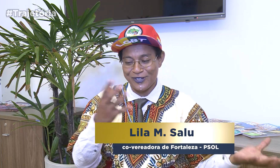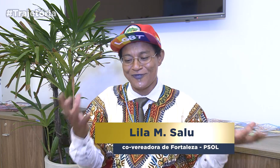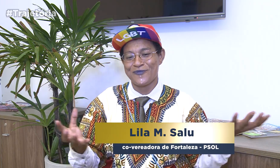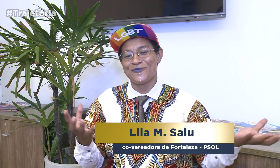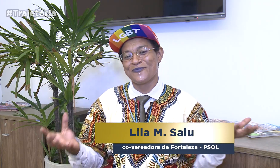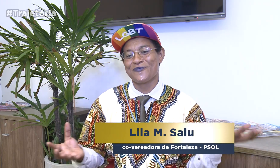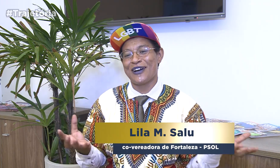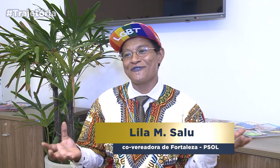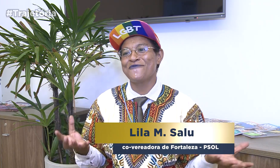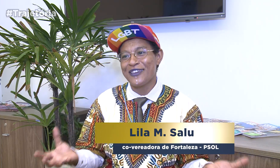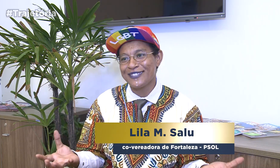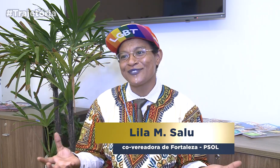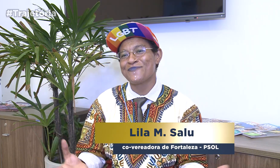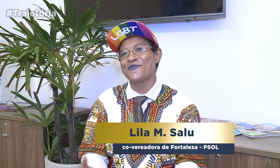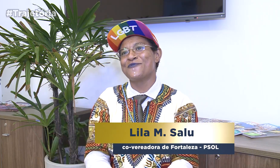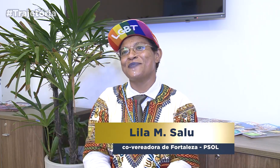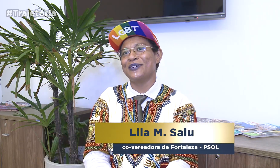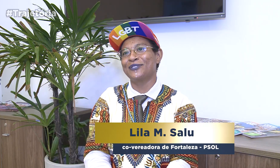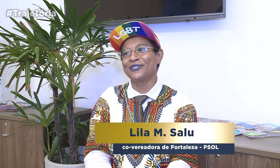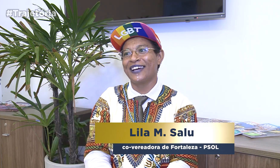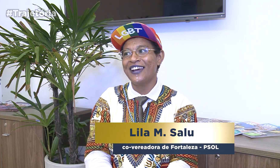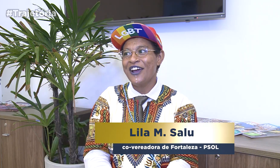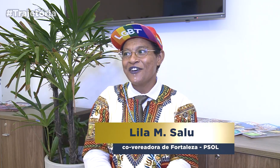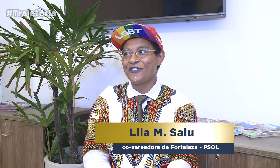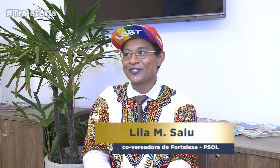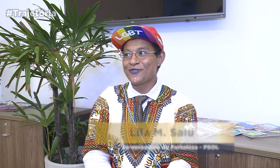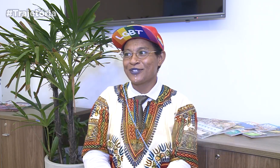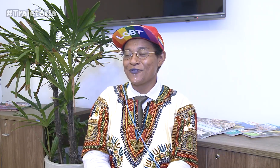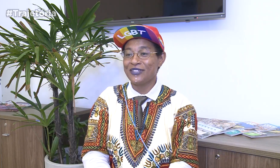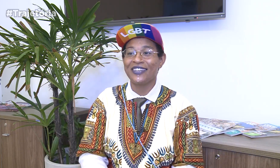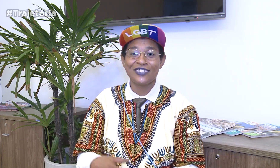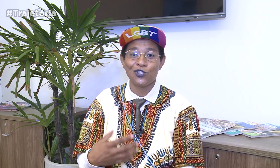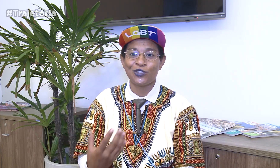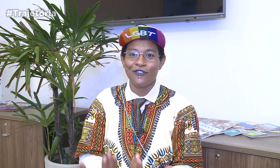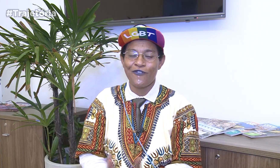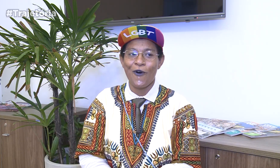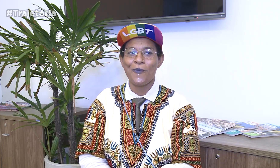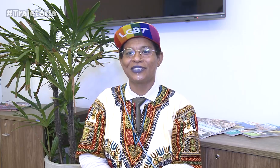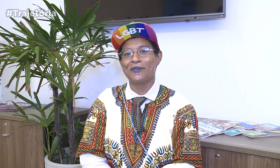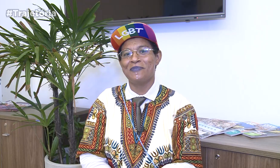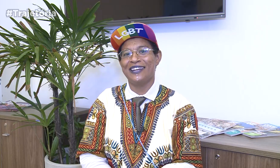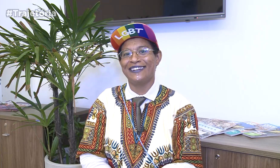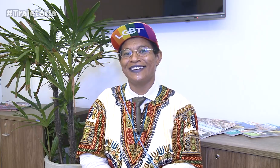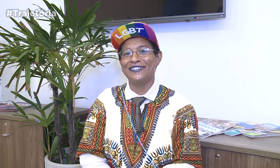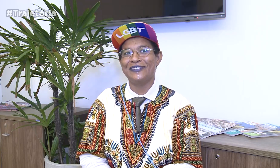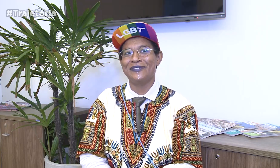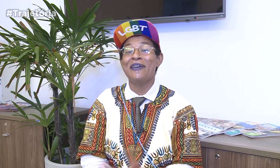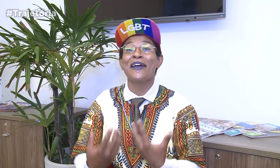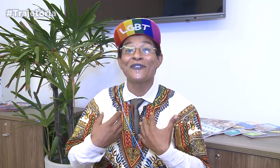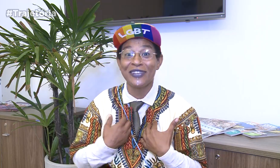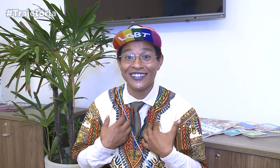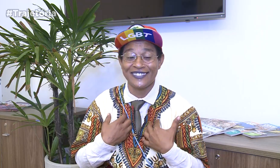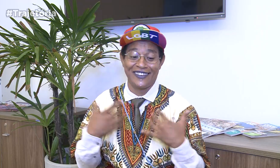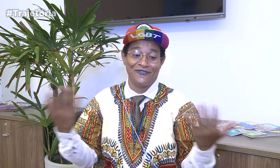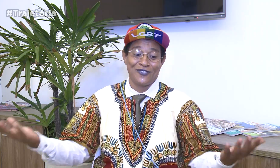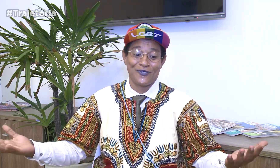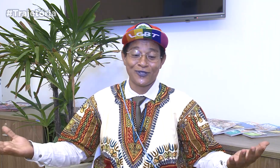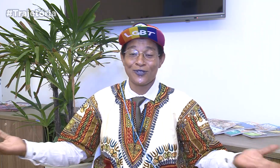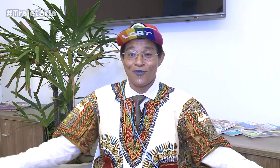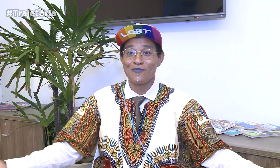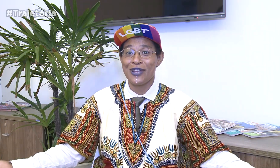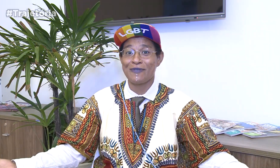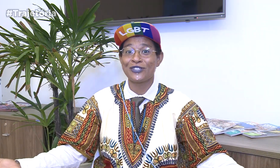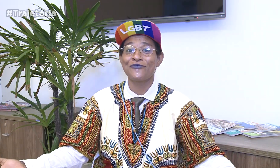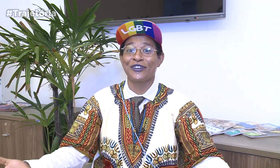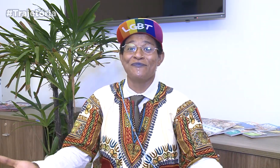né, hoje com a vivência no movimento, né, faz com que eu entenda de outra forma também, né, e me reconheça, né, afinal de